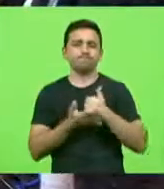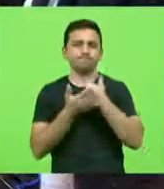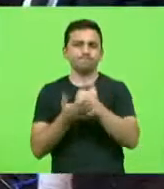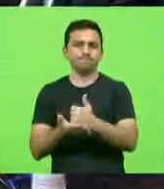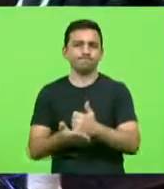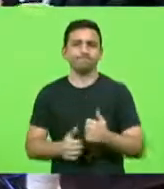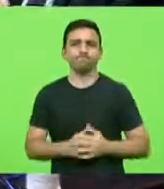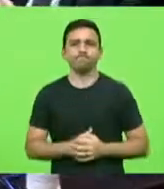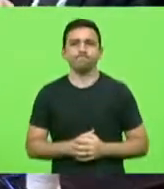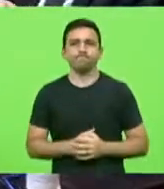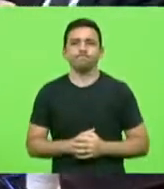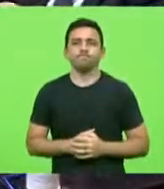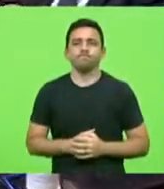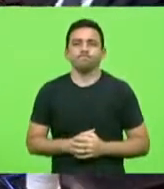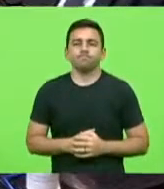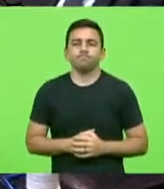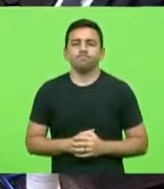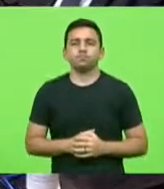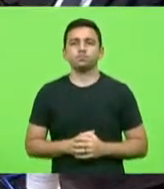Presidente.